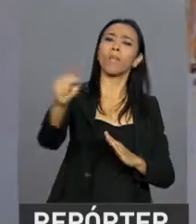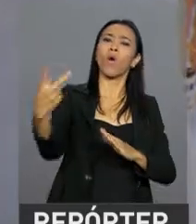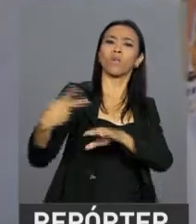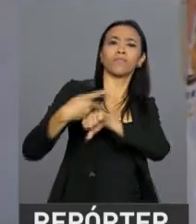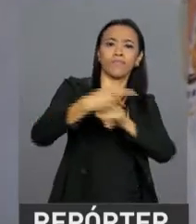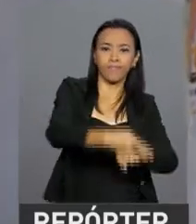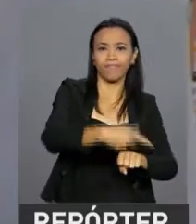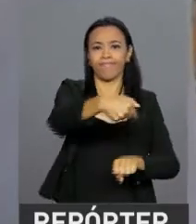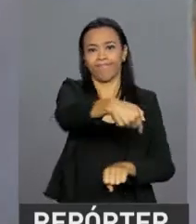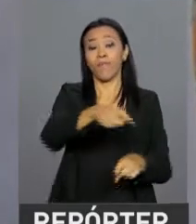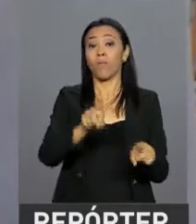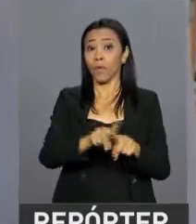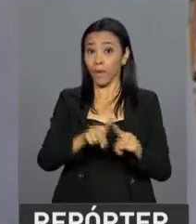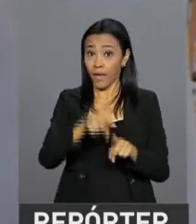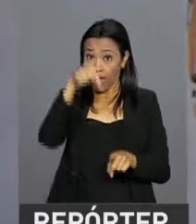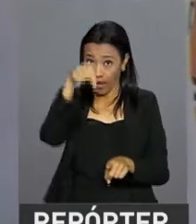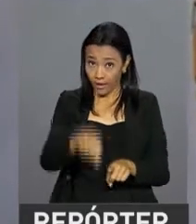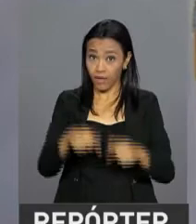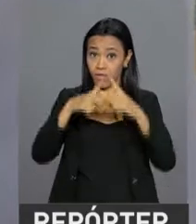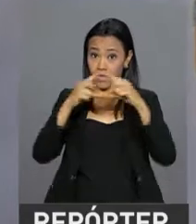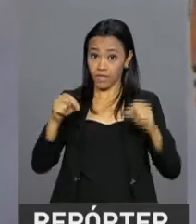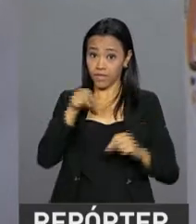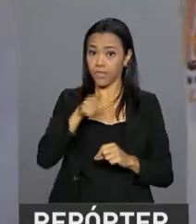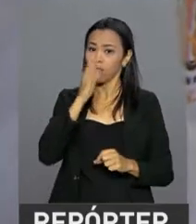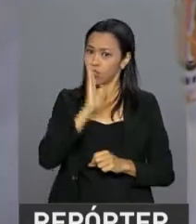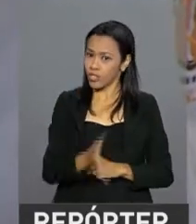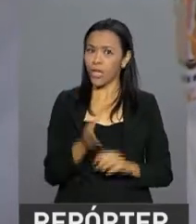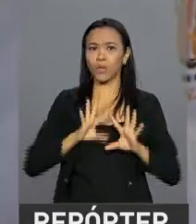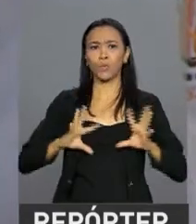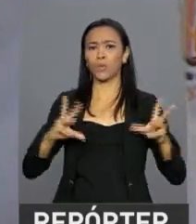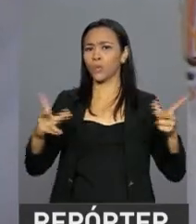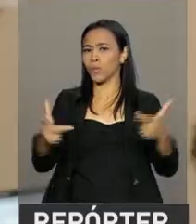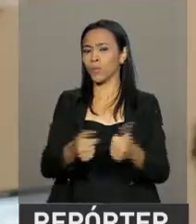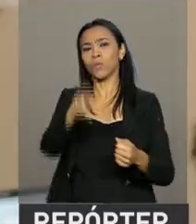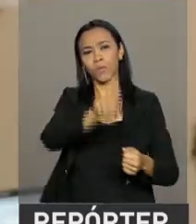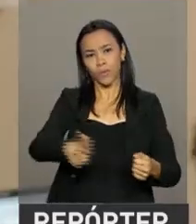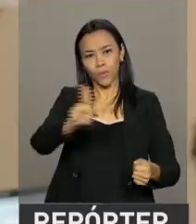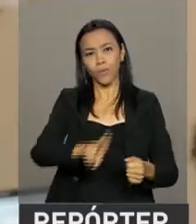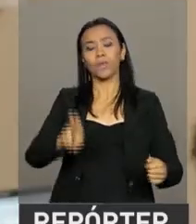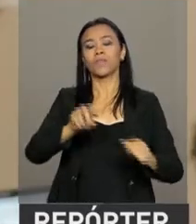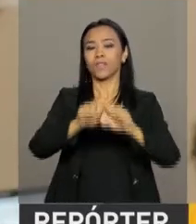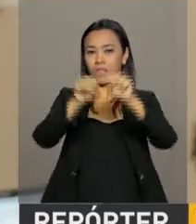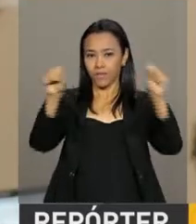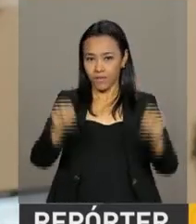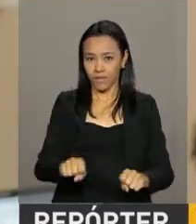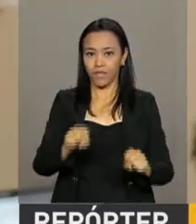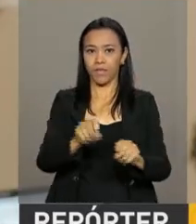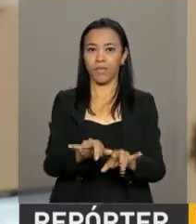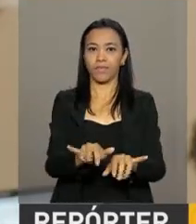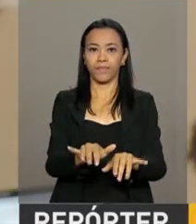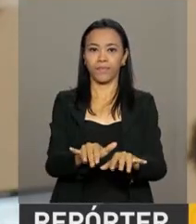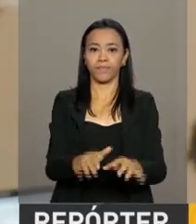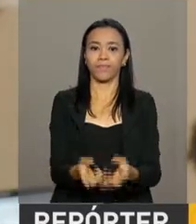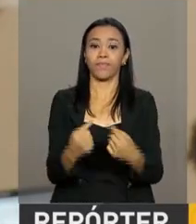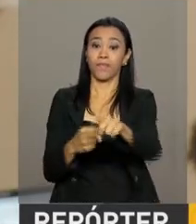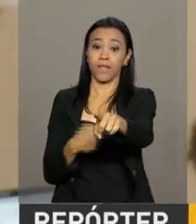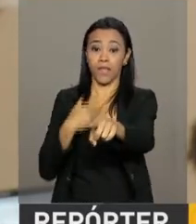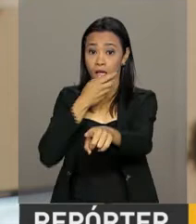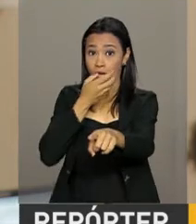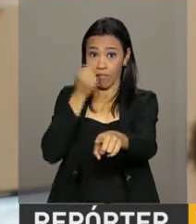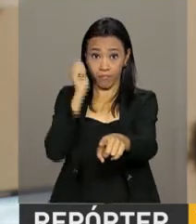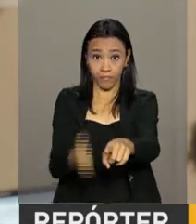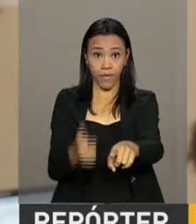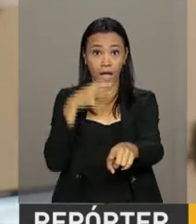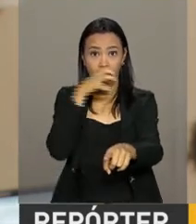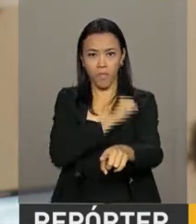porque o atendimento neste posto em brasília já é todo informatizado só para o fato está digitando no computador bem mais rápido que